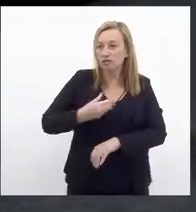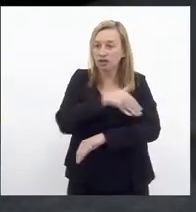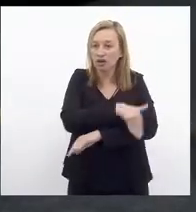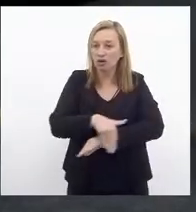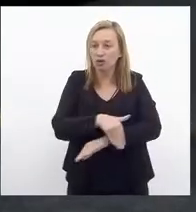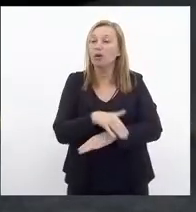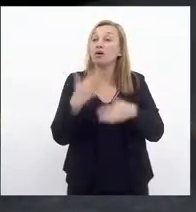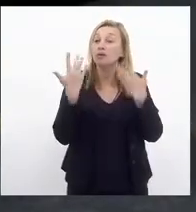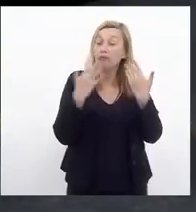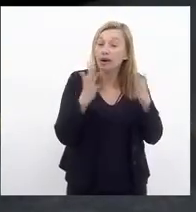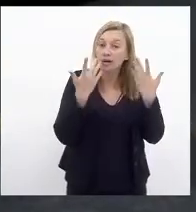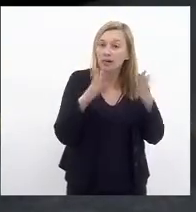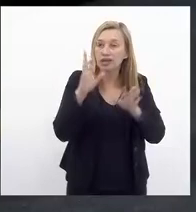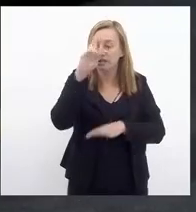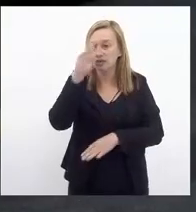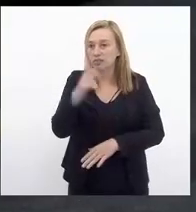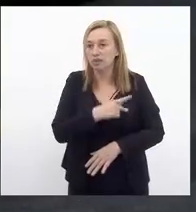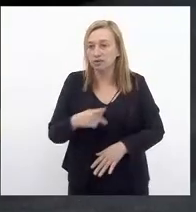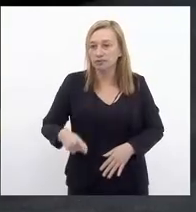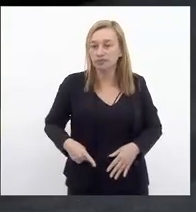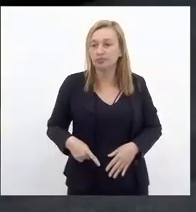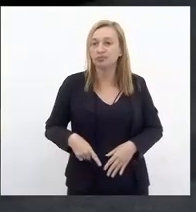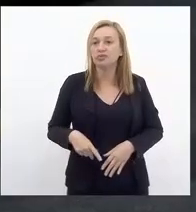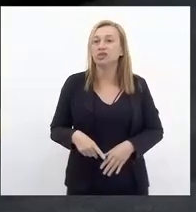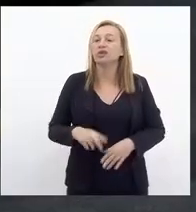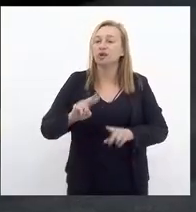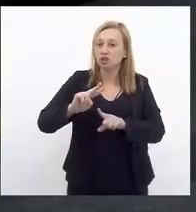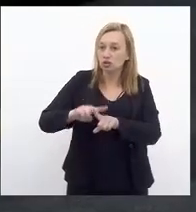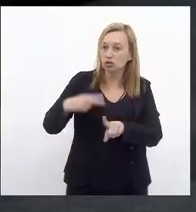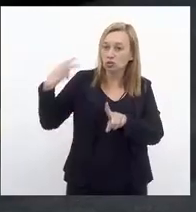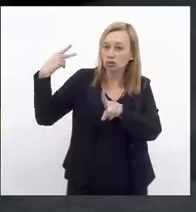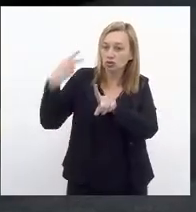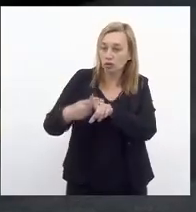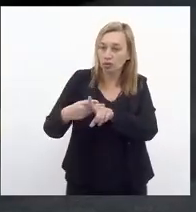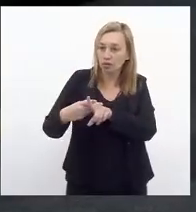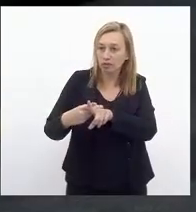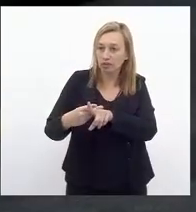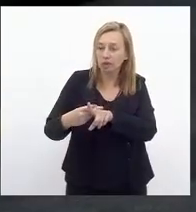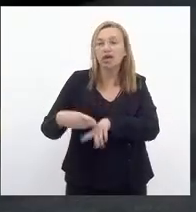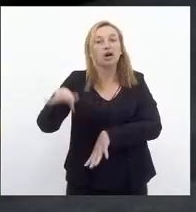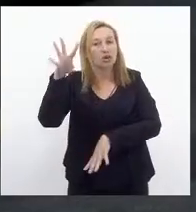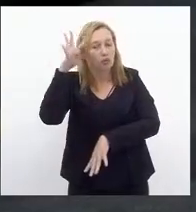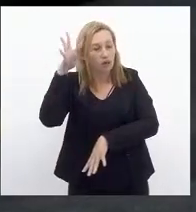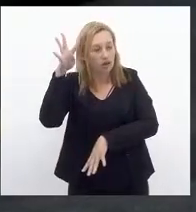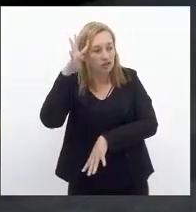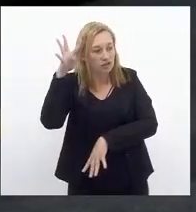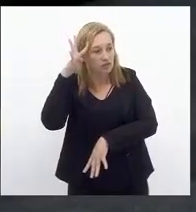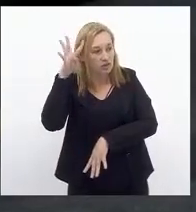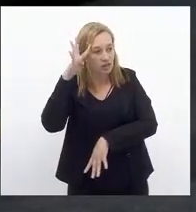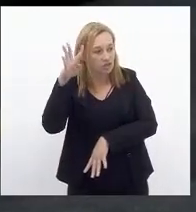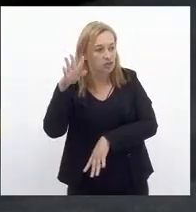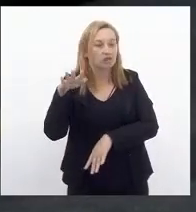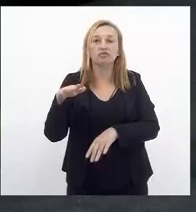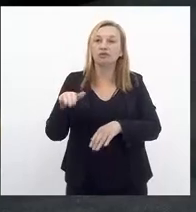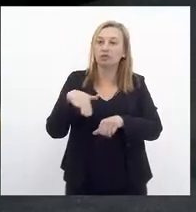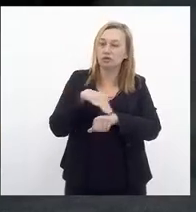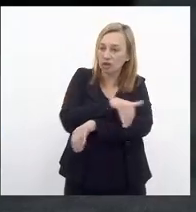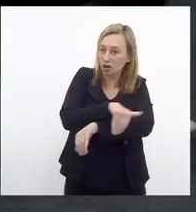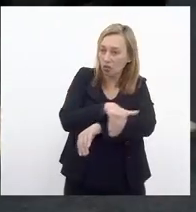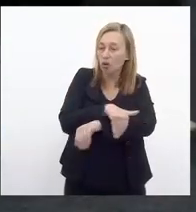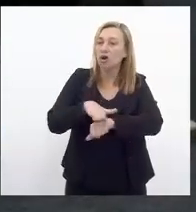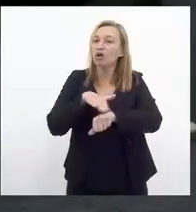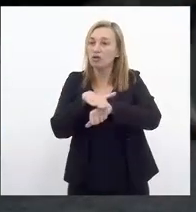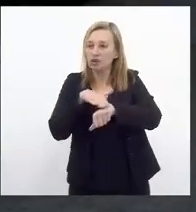Então parabéns Presidente por esse desdobramento daquela quarta-feira de cinzas que estivemos nas ruas